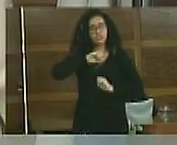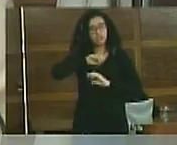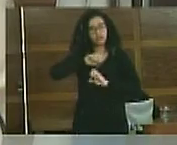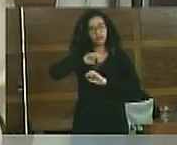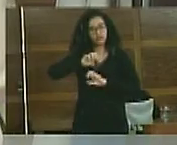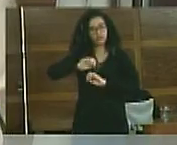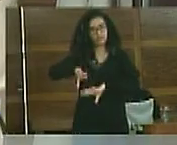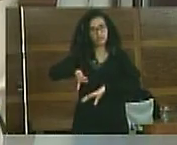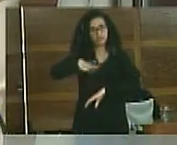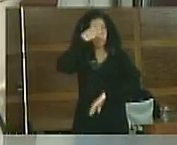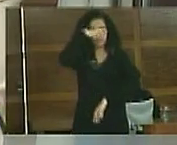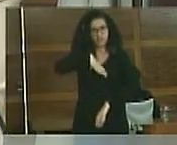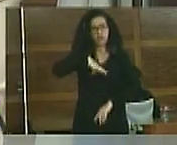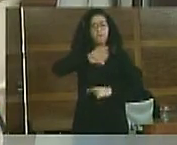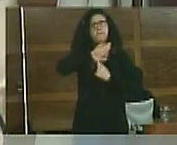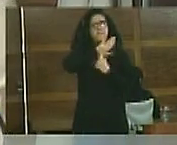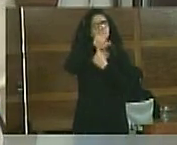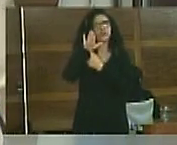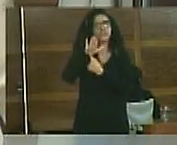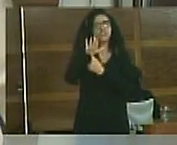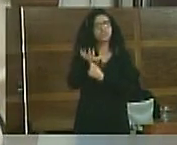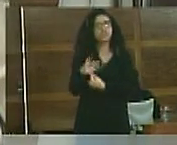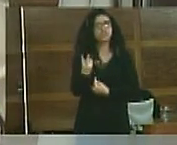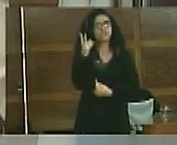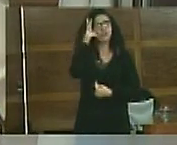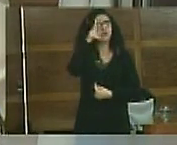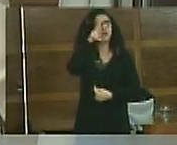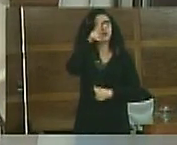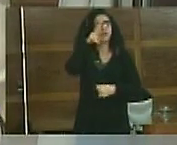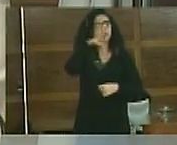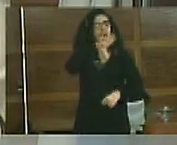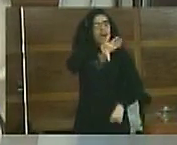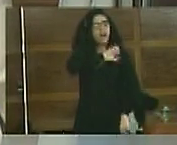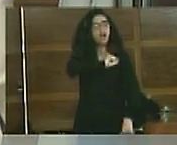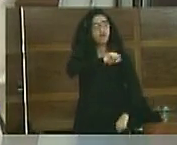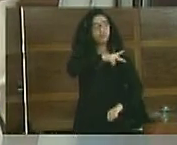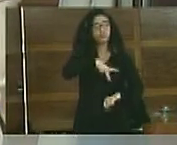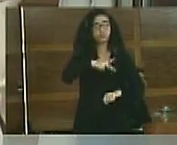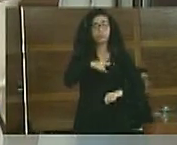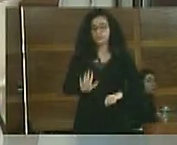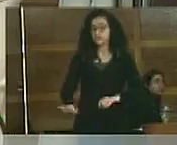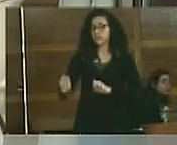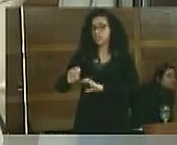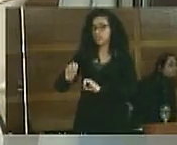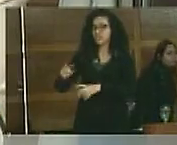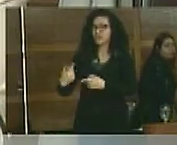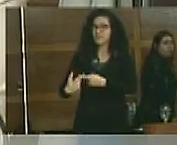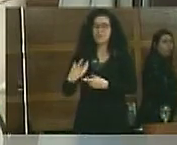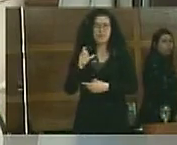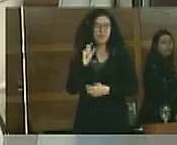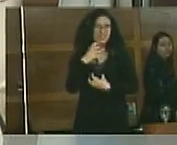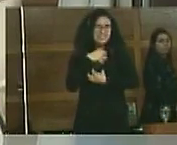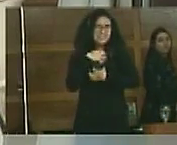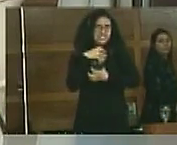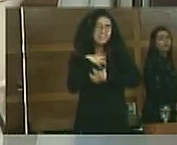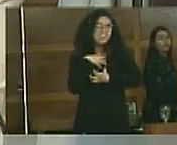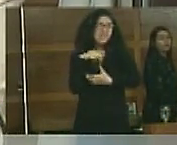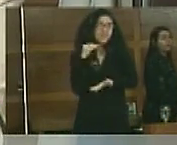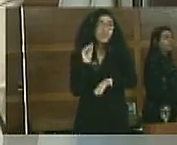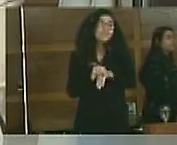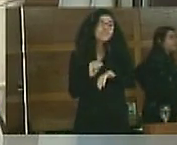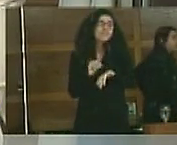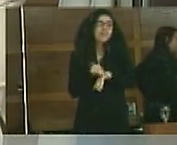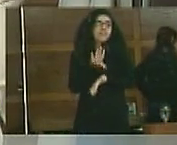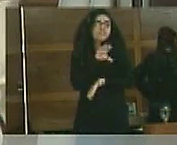e cívica, mostrar um pouquinho dos valores de patriotismo às nossas crianças, porque o que a gente está sentindo é a falta de amor